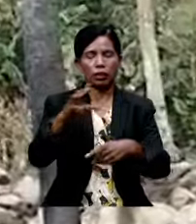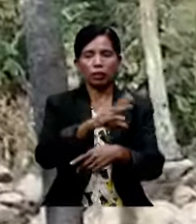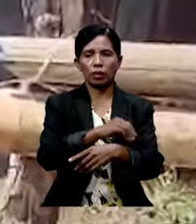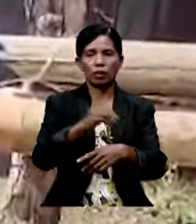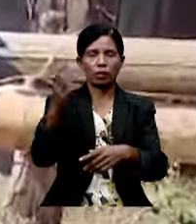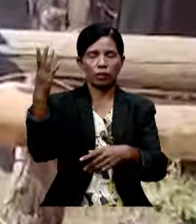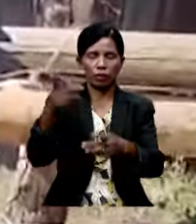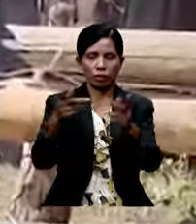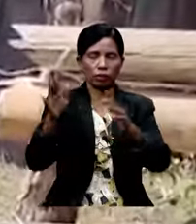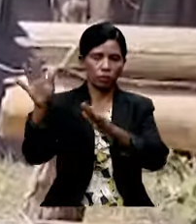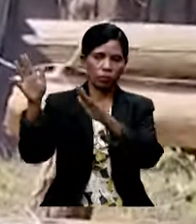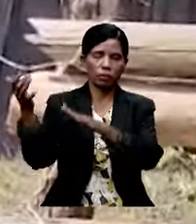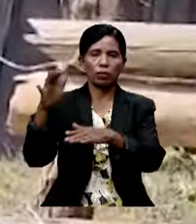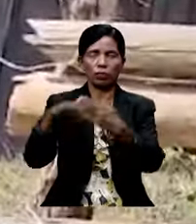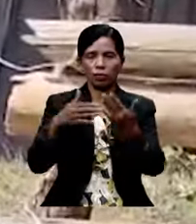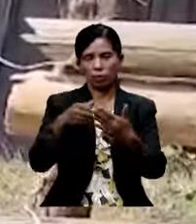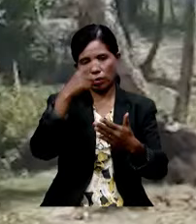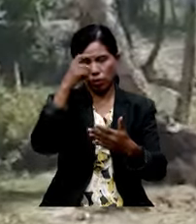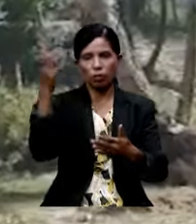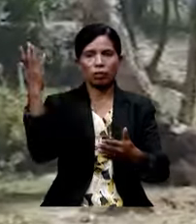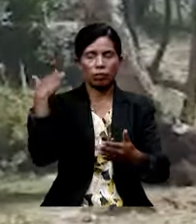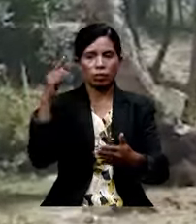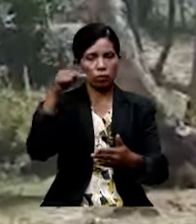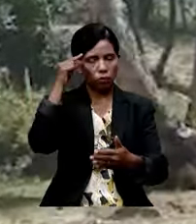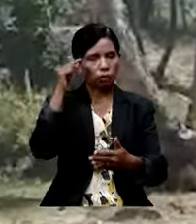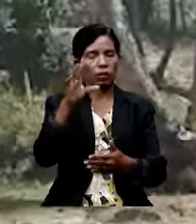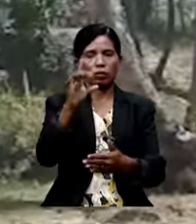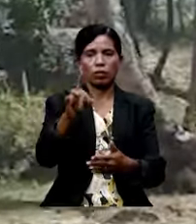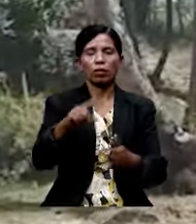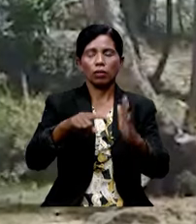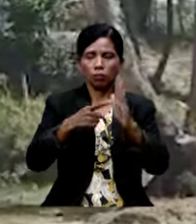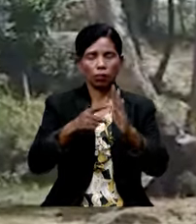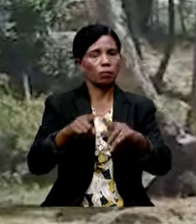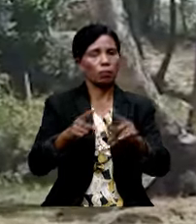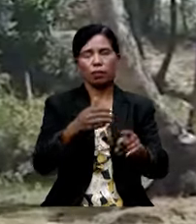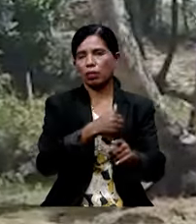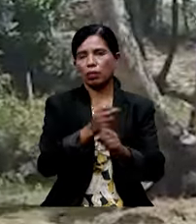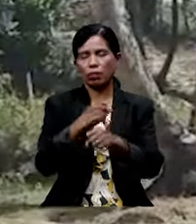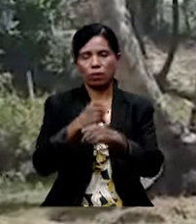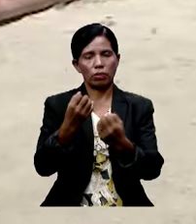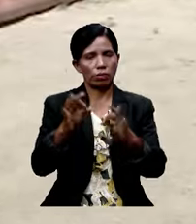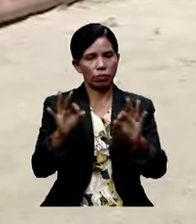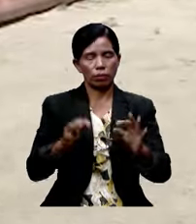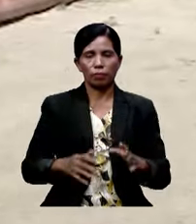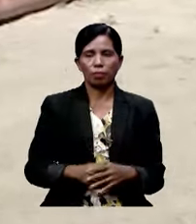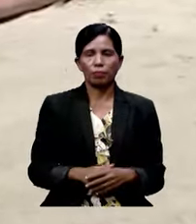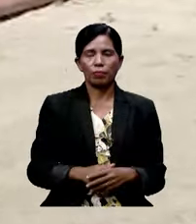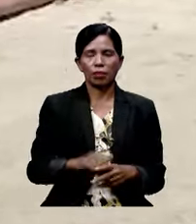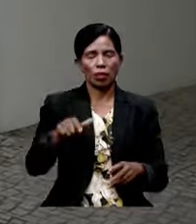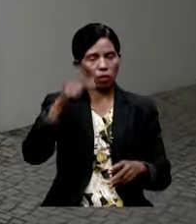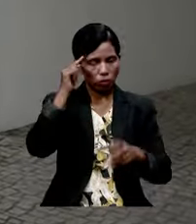e área rural sira tamba antes ne mandato governo da valu hahu ona mebe balung sira finaliza o governo